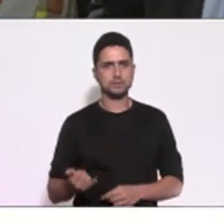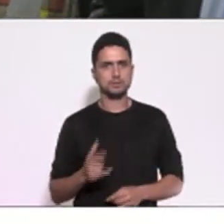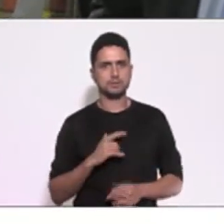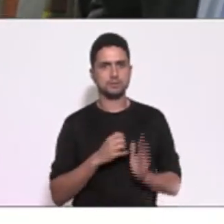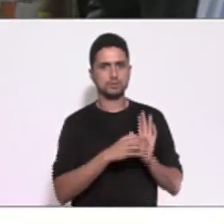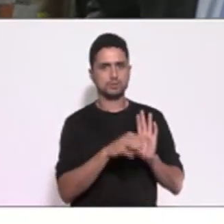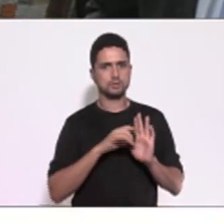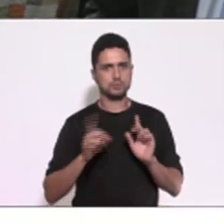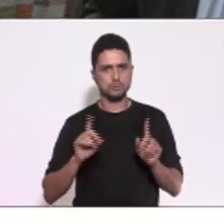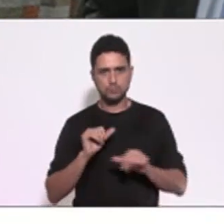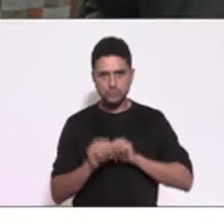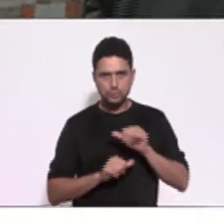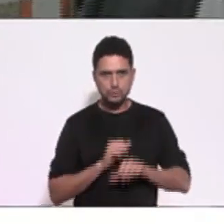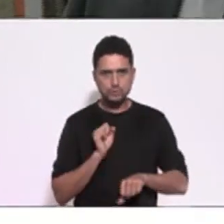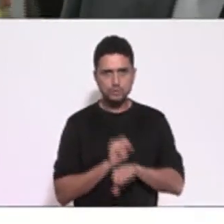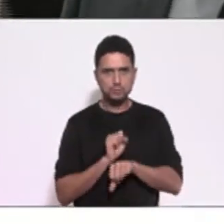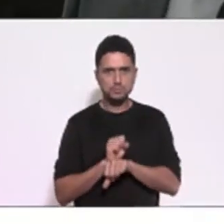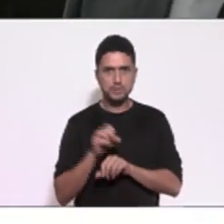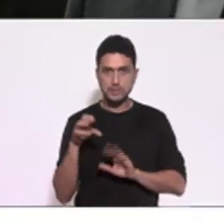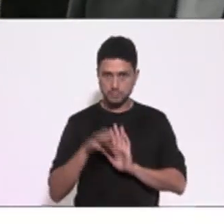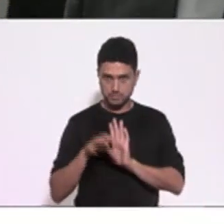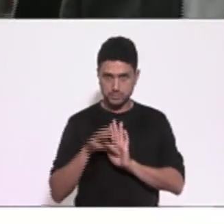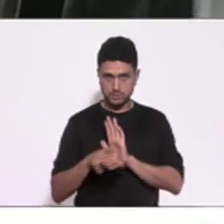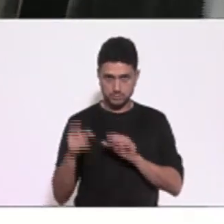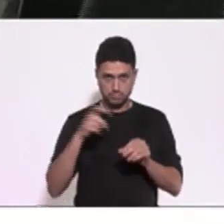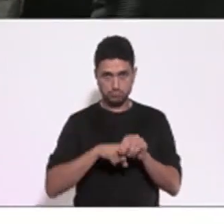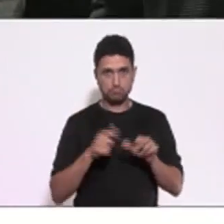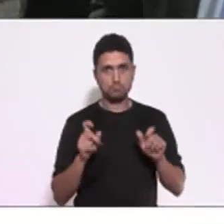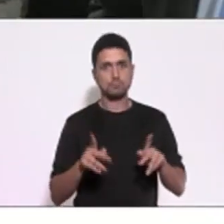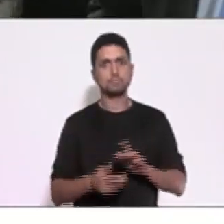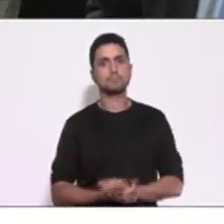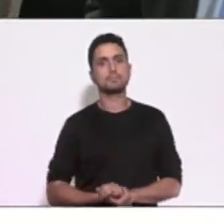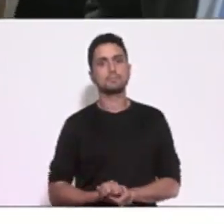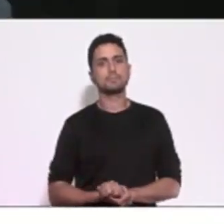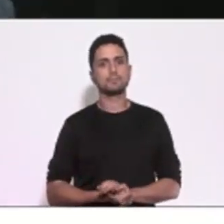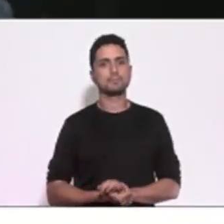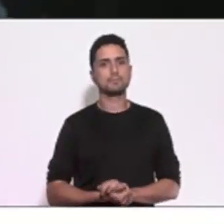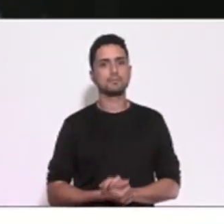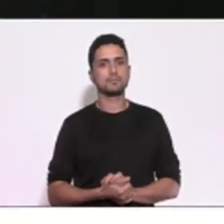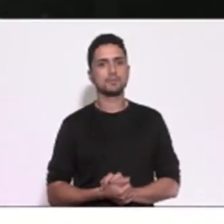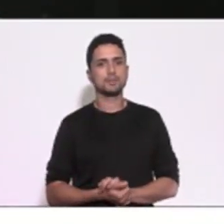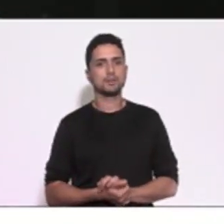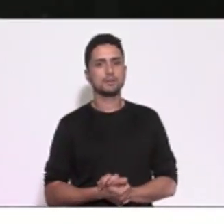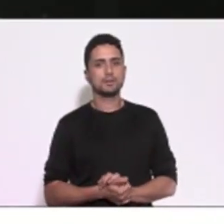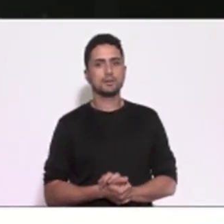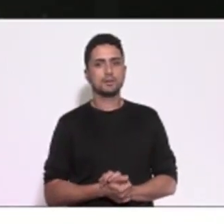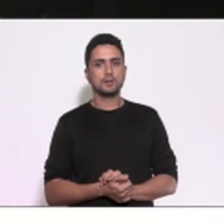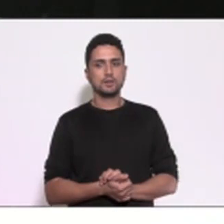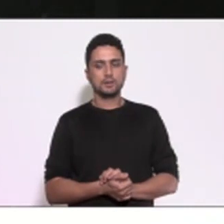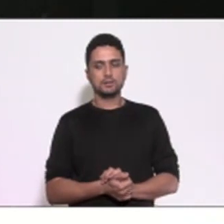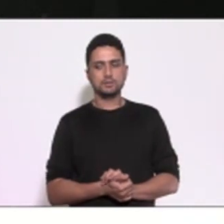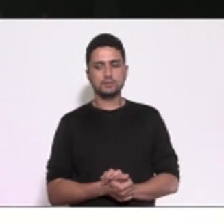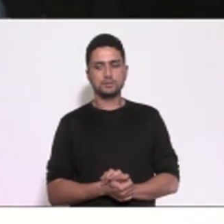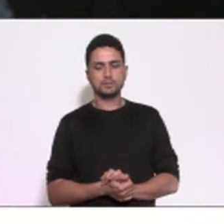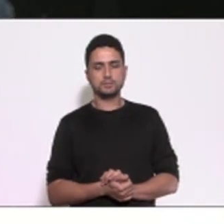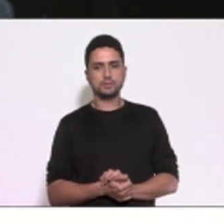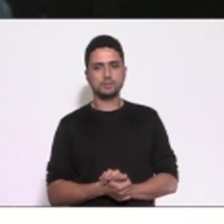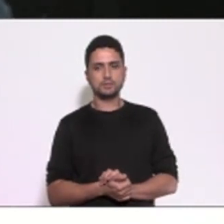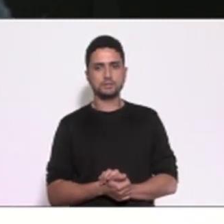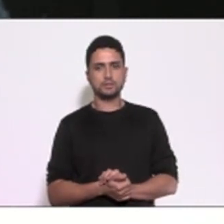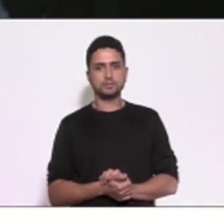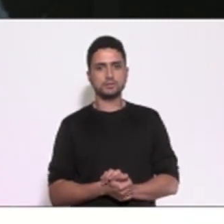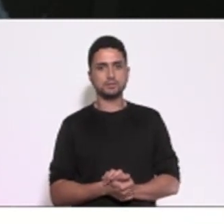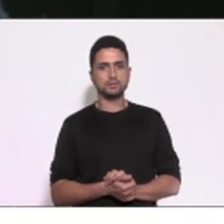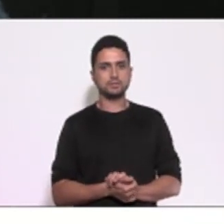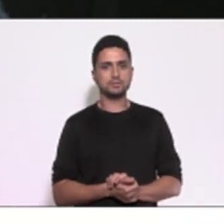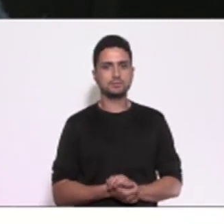Aí não altera? A gente espera as emendas? Não, espera. Ah, tá bom. Saiu de pauta. Você não pode. Eu vou dar só a constitucionalidade. Parecer pela constitucionalidade,